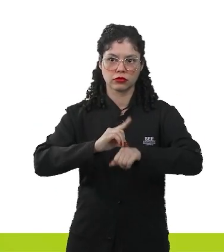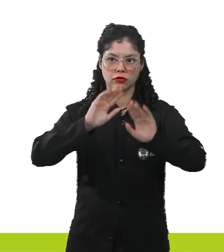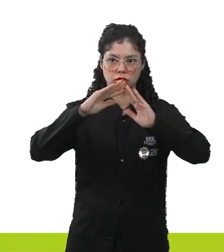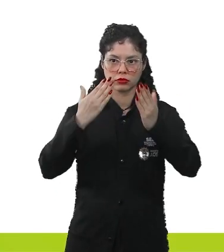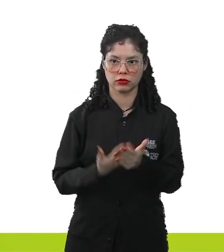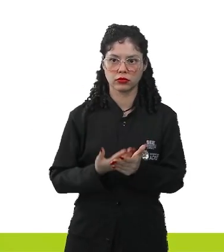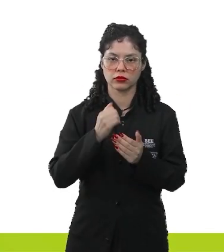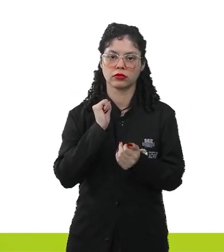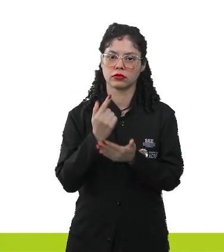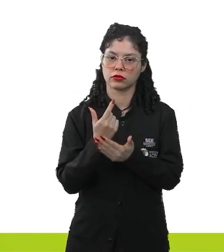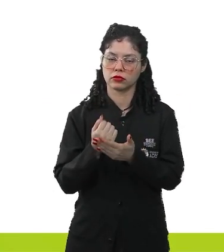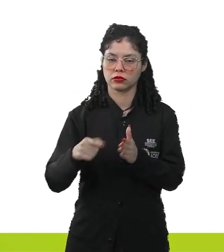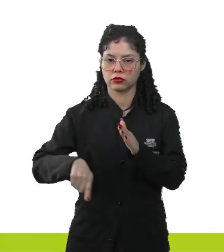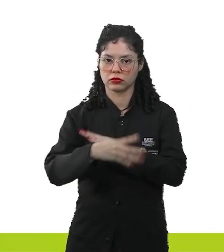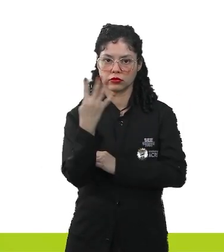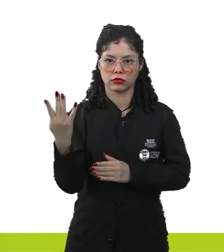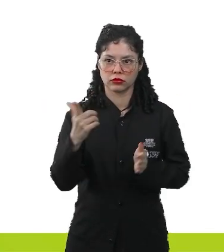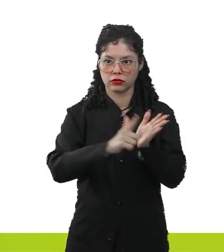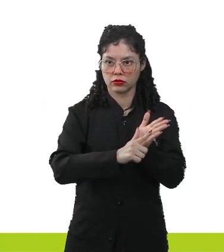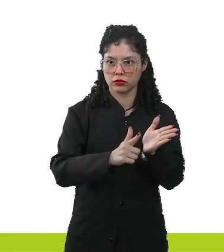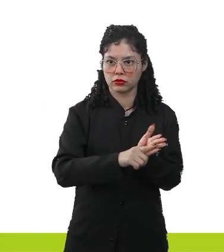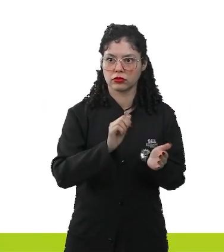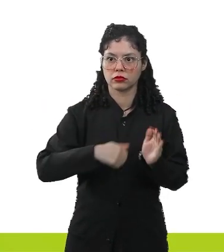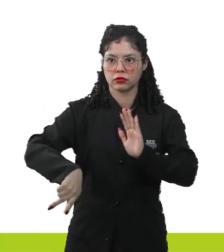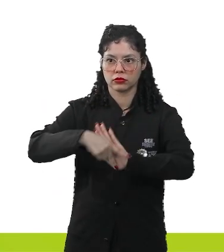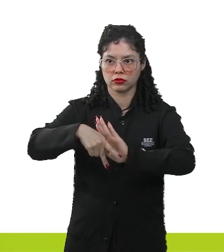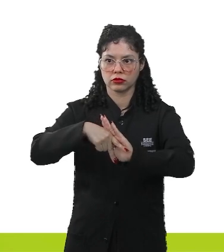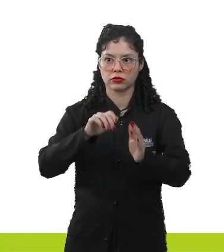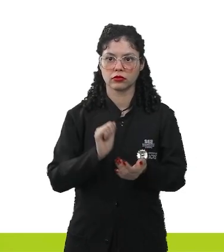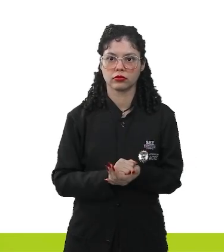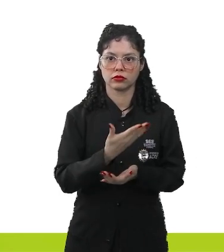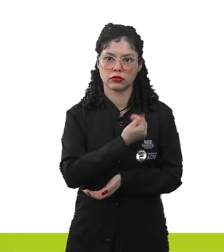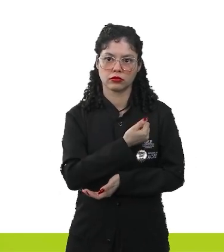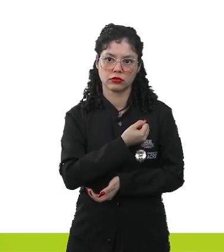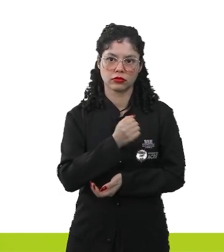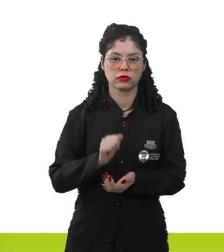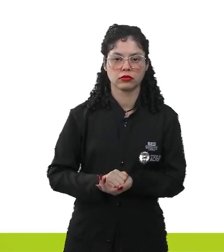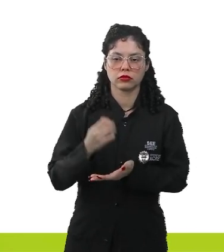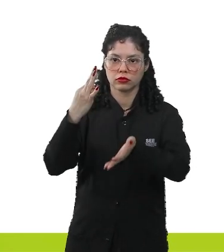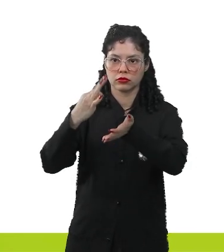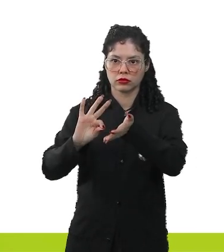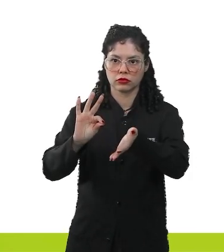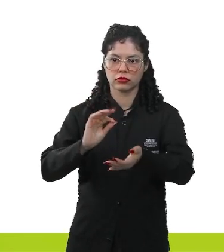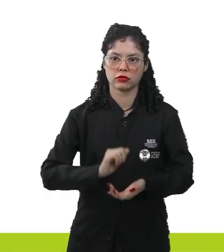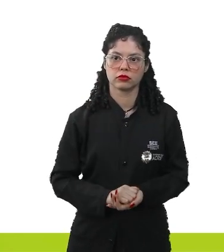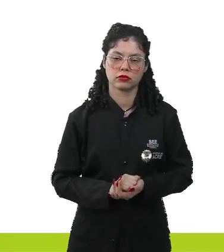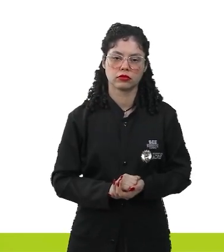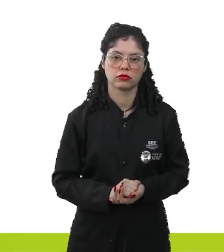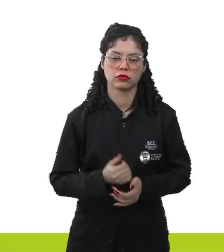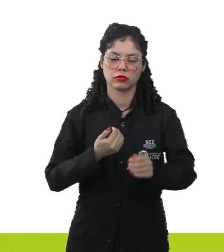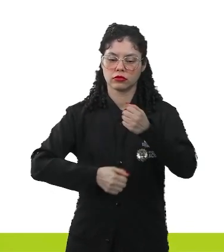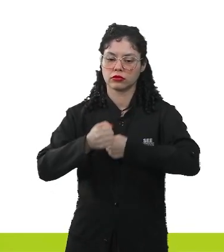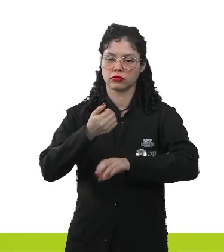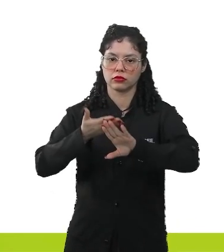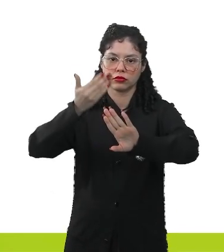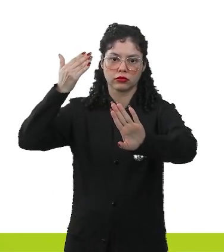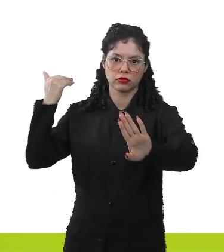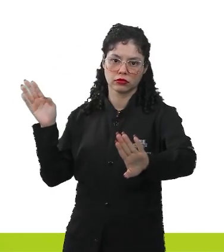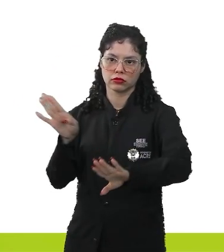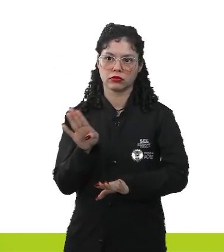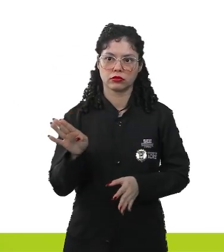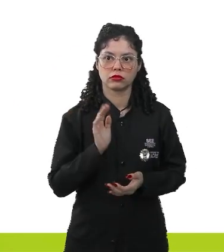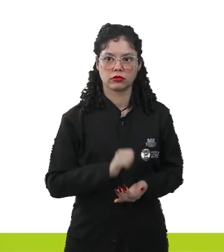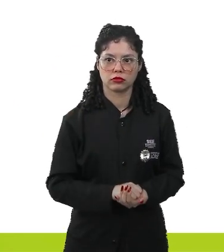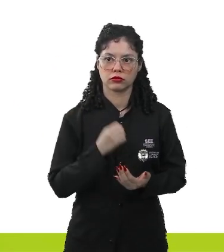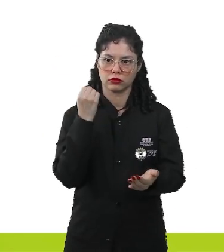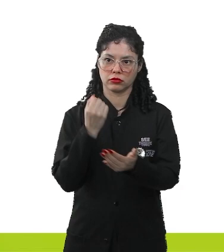uma quantidade de folhas de papel ofício proporcional ao número de alunos matriculados. No bimestre passado, ela